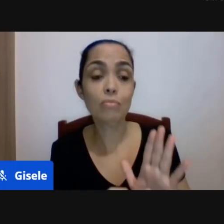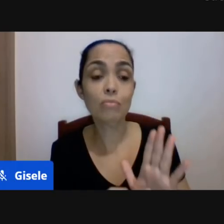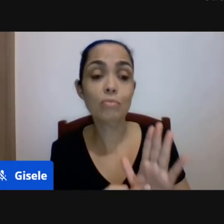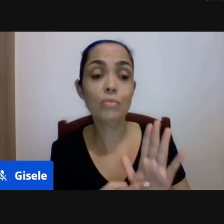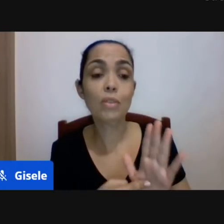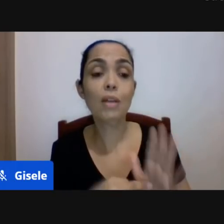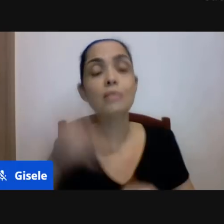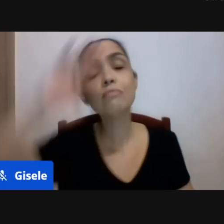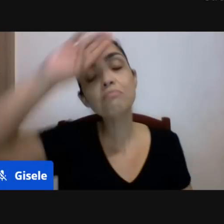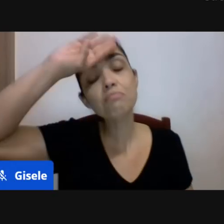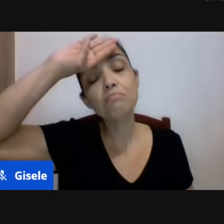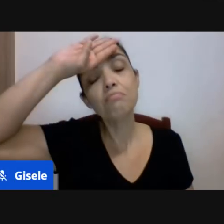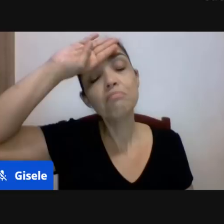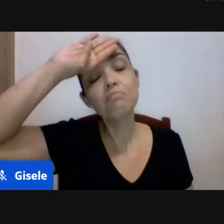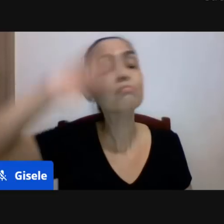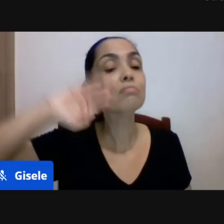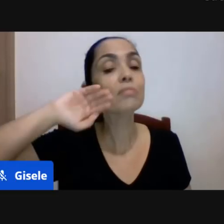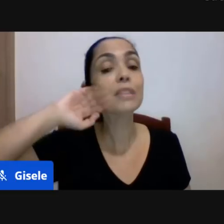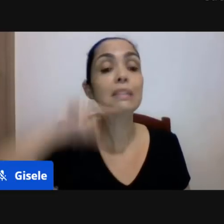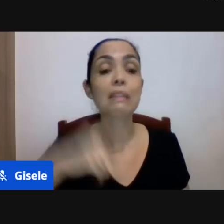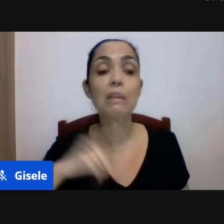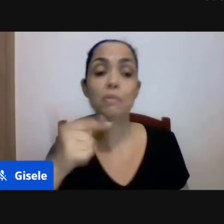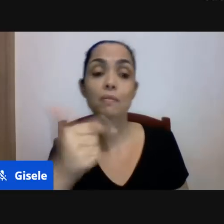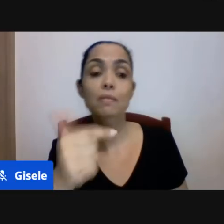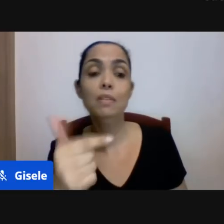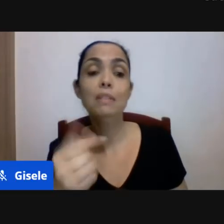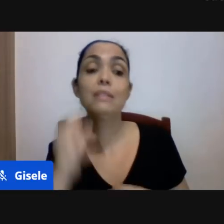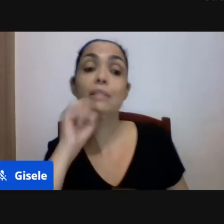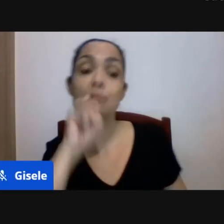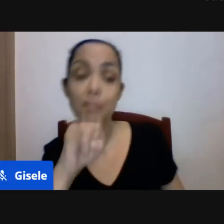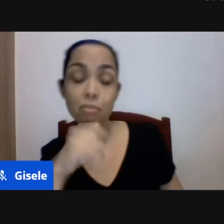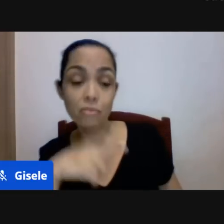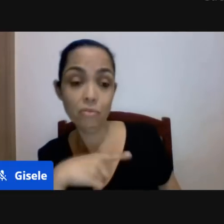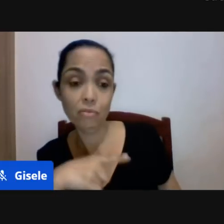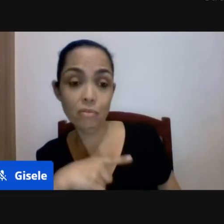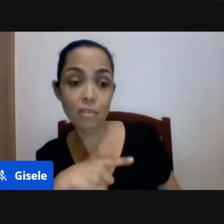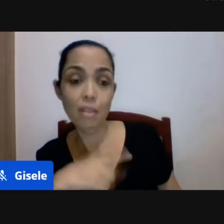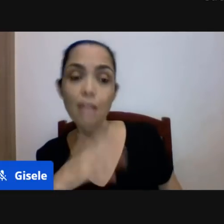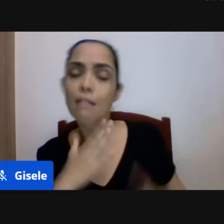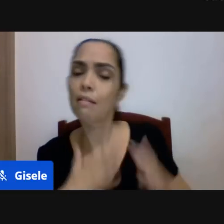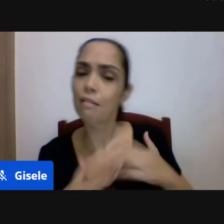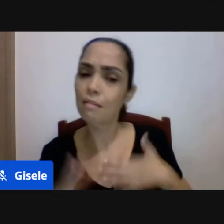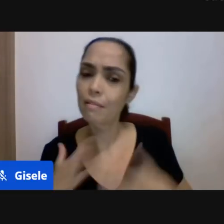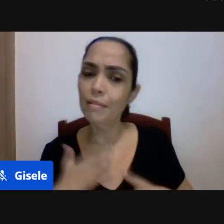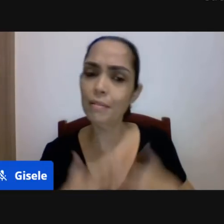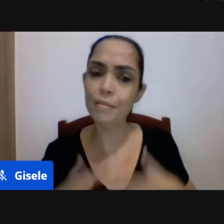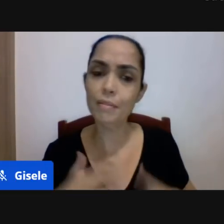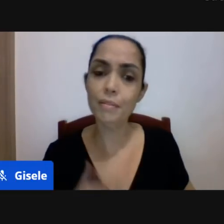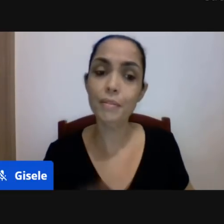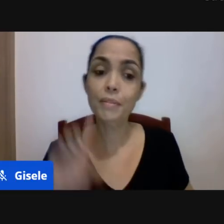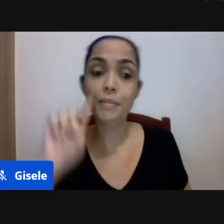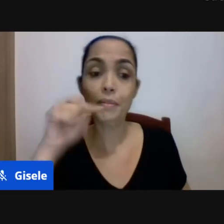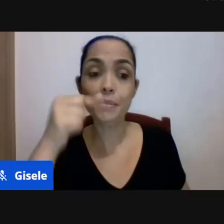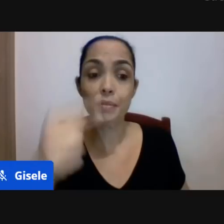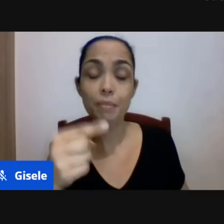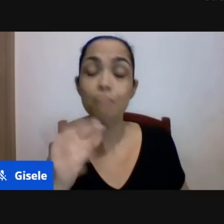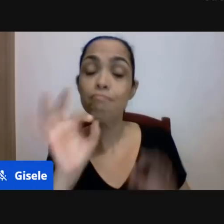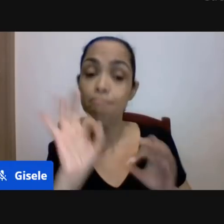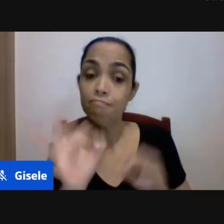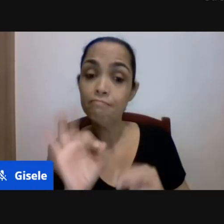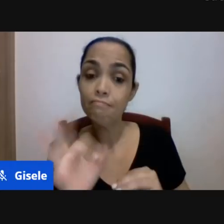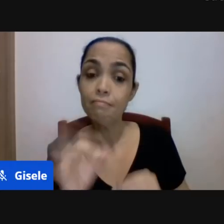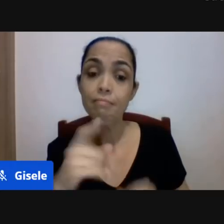da temperatura normal do nosso corpo. Só que, se acontecer isso, vocês podem ficar tranquilos que o termômetro está sim